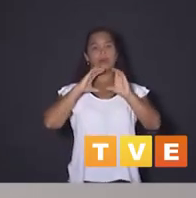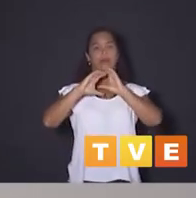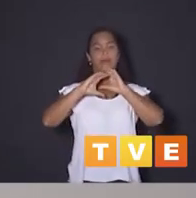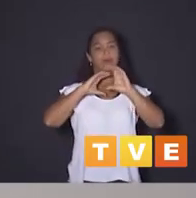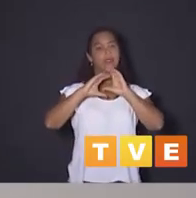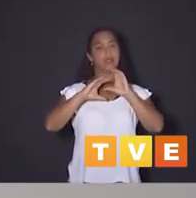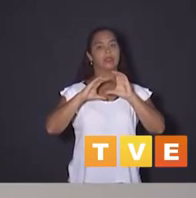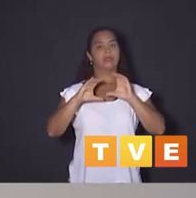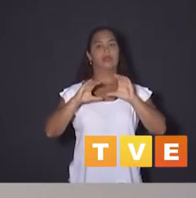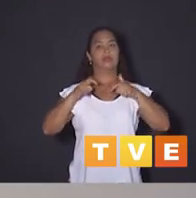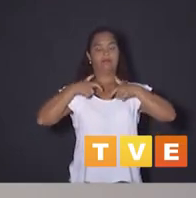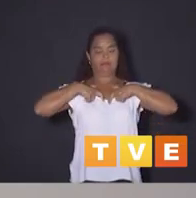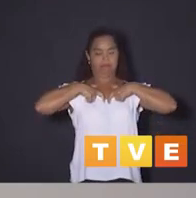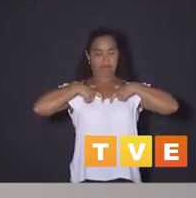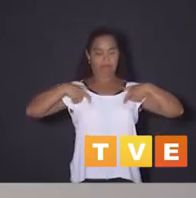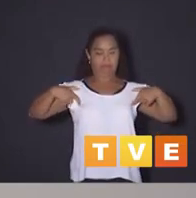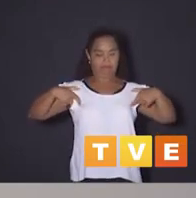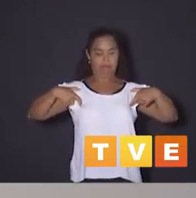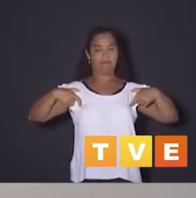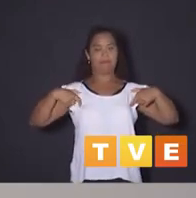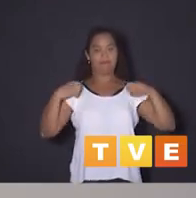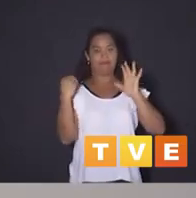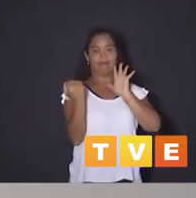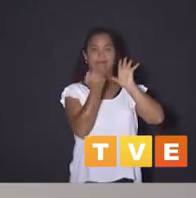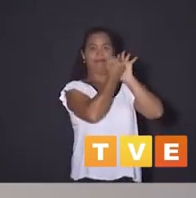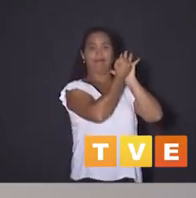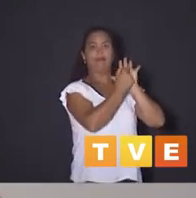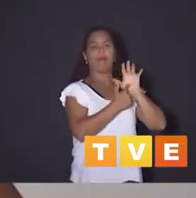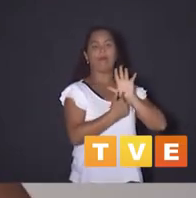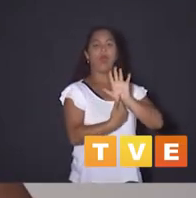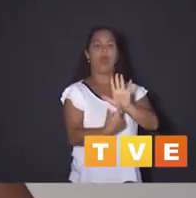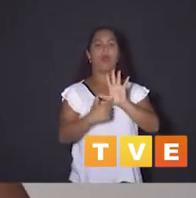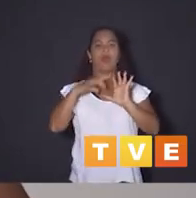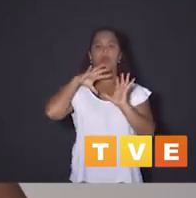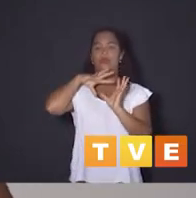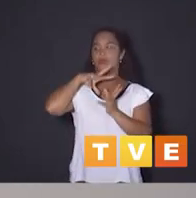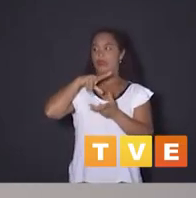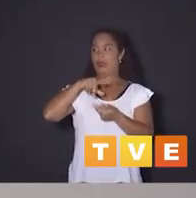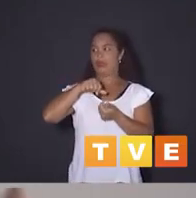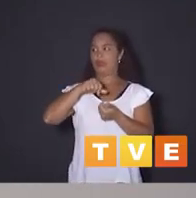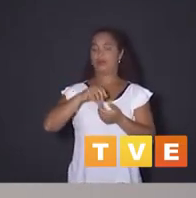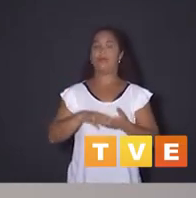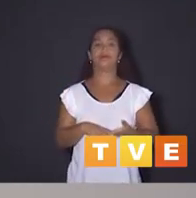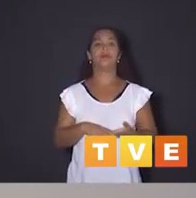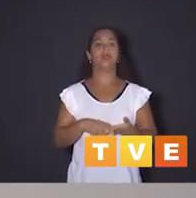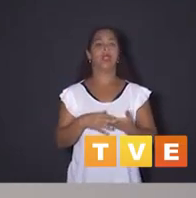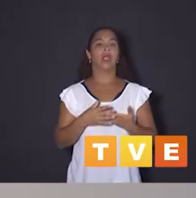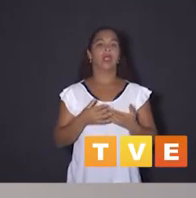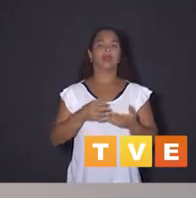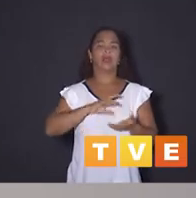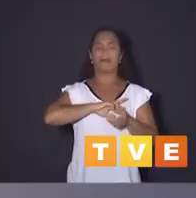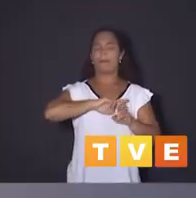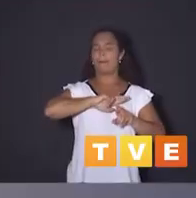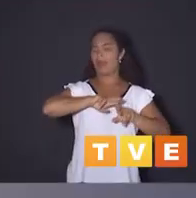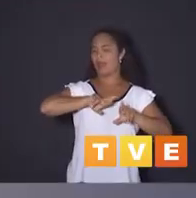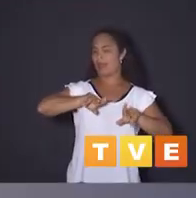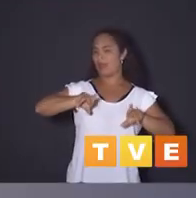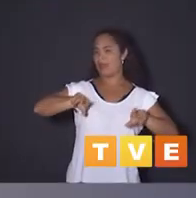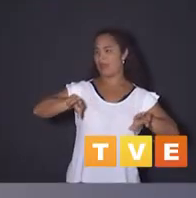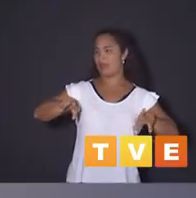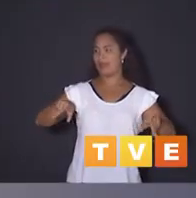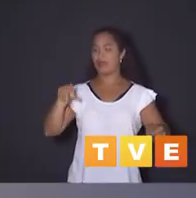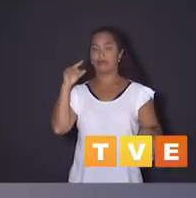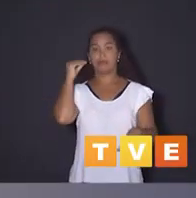colocam etiquetas sobre aquilo que a gente comunica para o mundo então a partir dessas possibilidades todas do que a experimentação